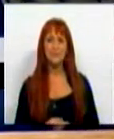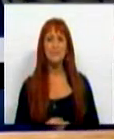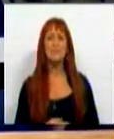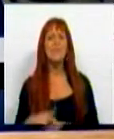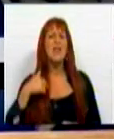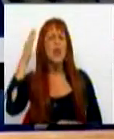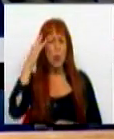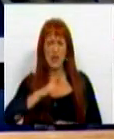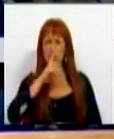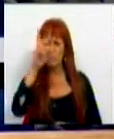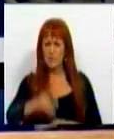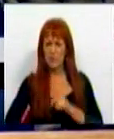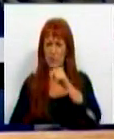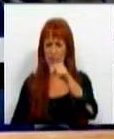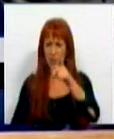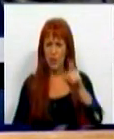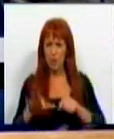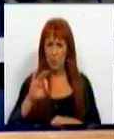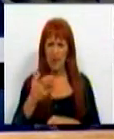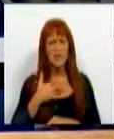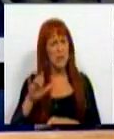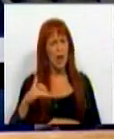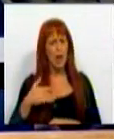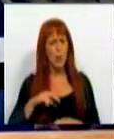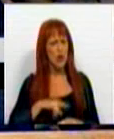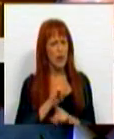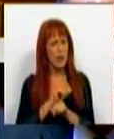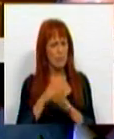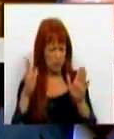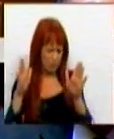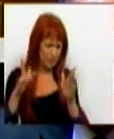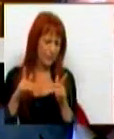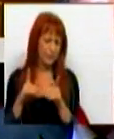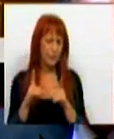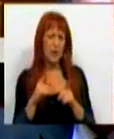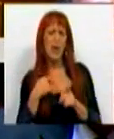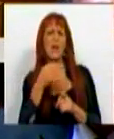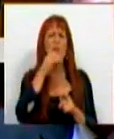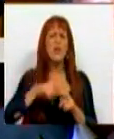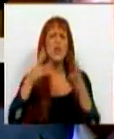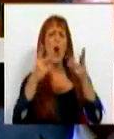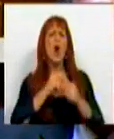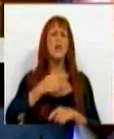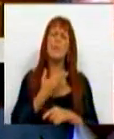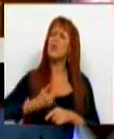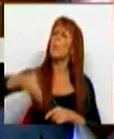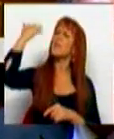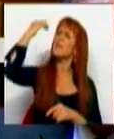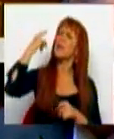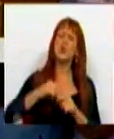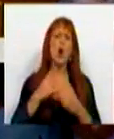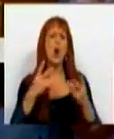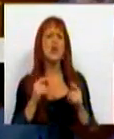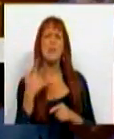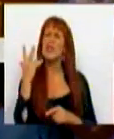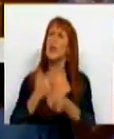O que me parece, e vou responder ao PSD e ao CDS ao mesmo tempo. Porque falaram aqui de orçamentos passados, de orçamentos